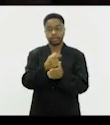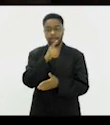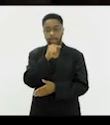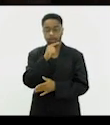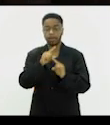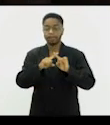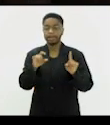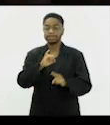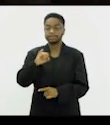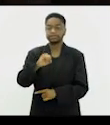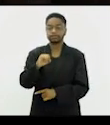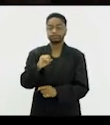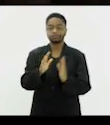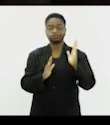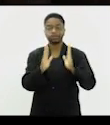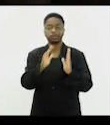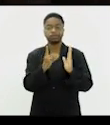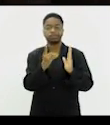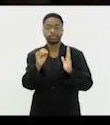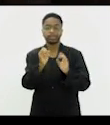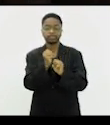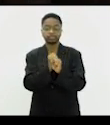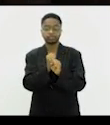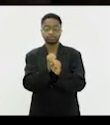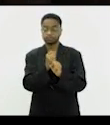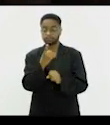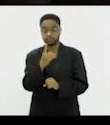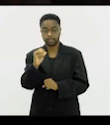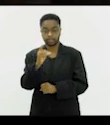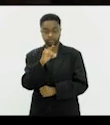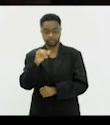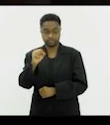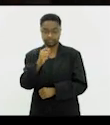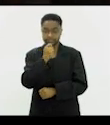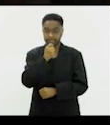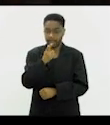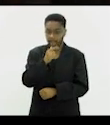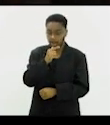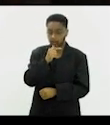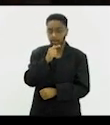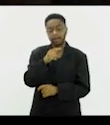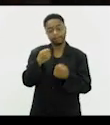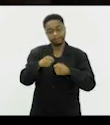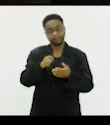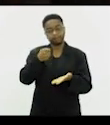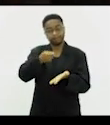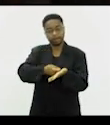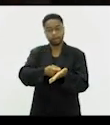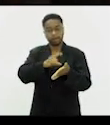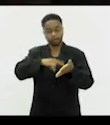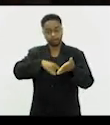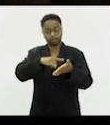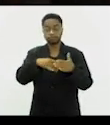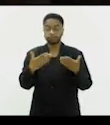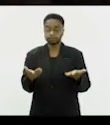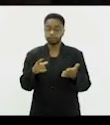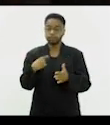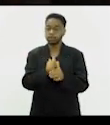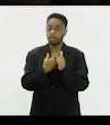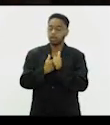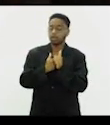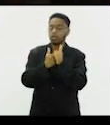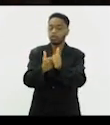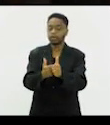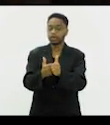fica 10, 15 dias sem ter água na tua casa, a conta chega e tem que pagar. Então vamos acompanhar, fiscalizando de